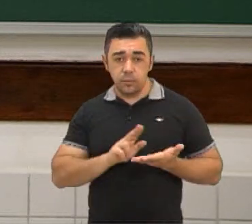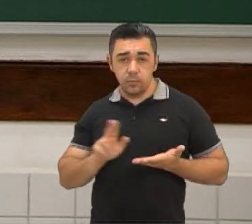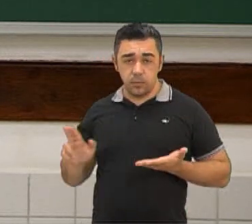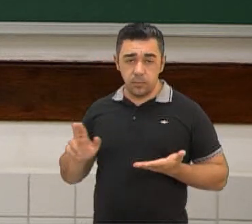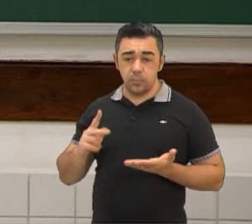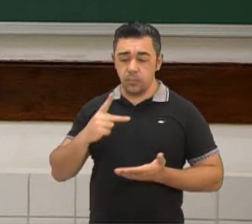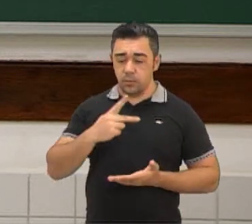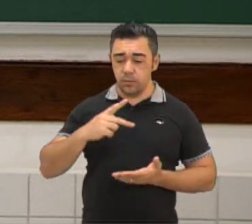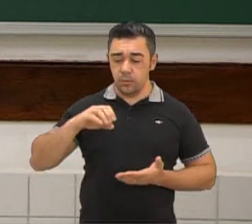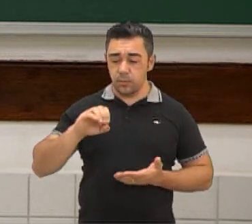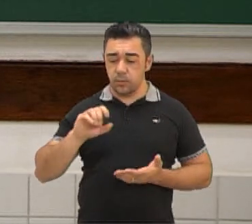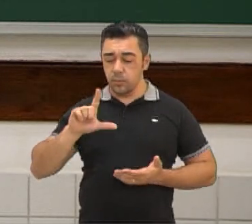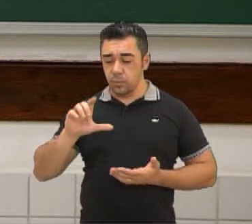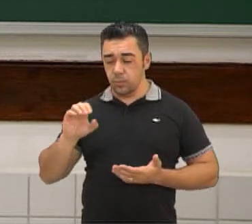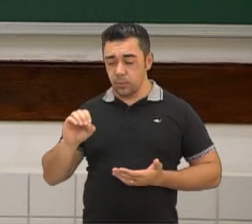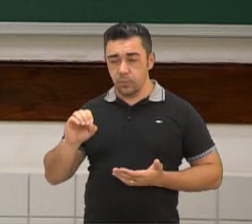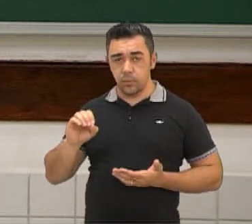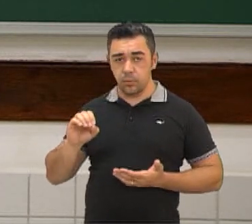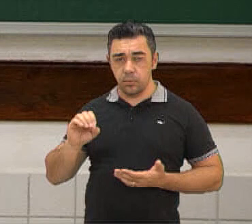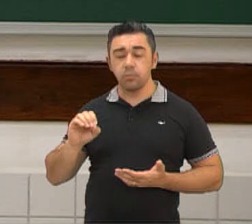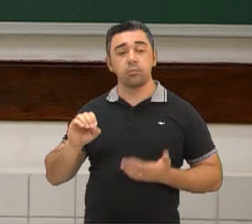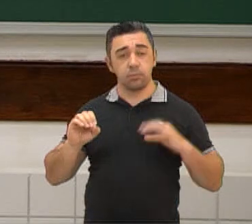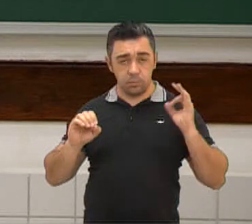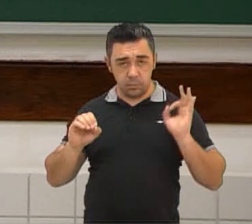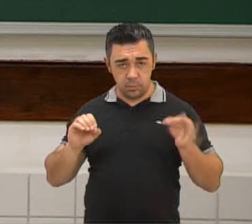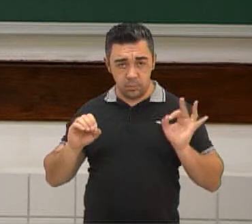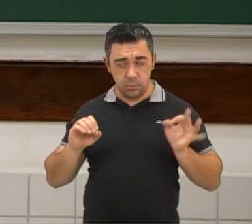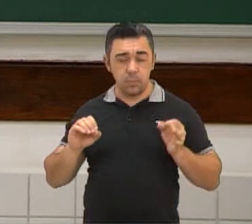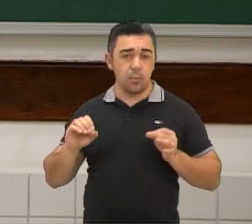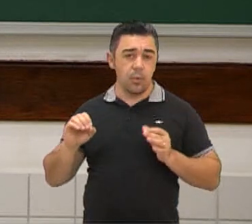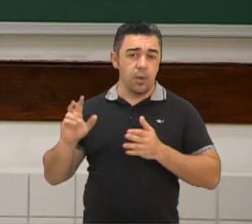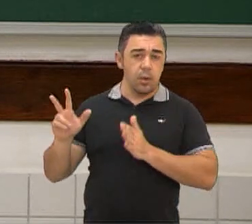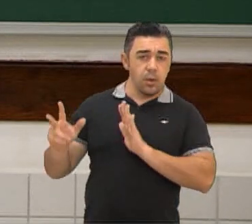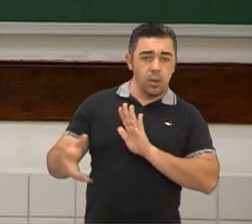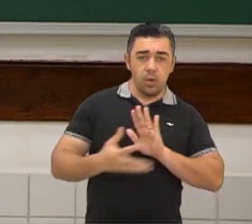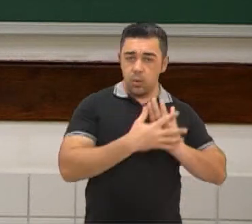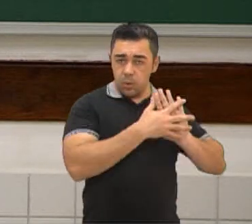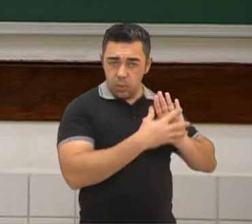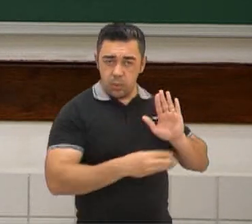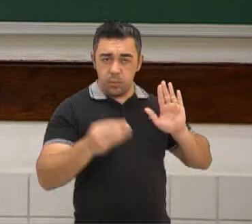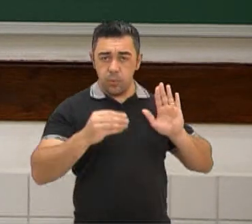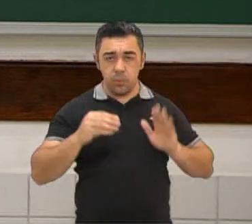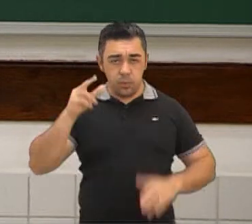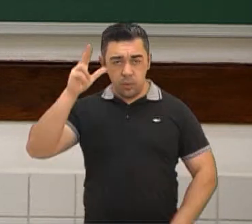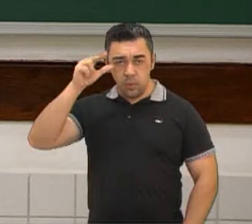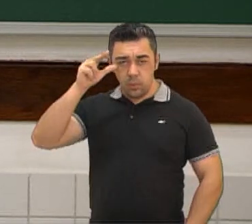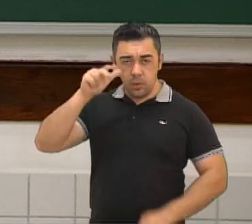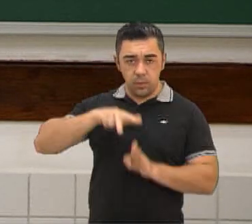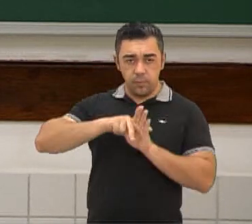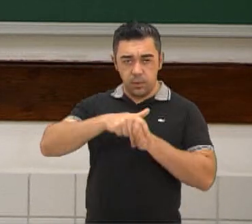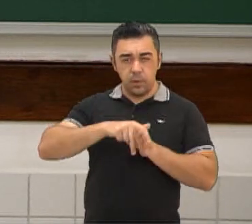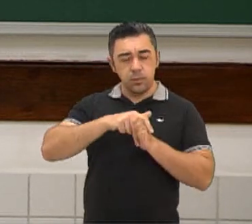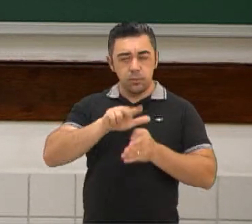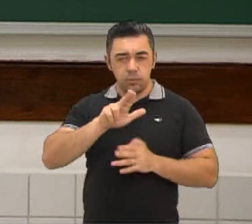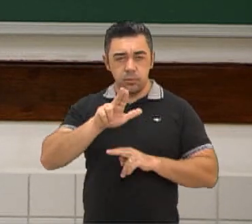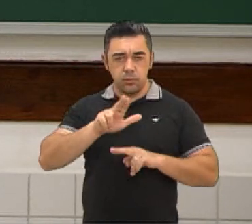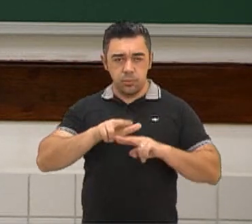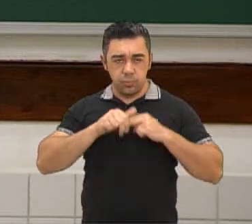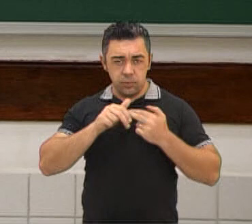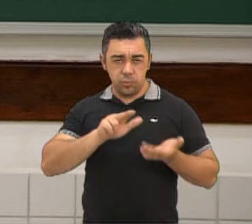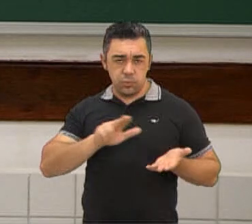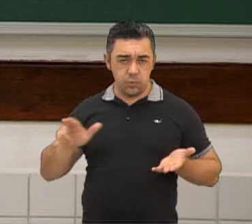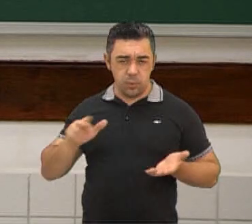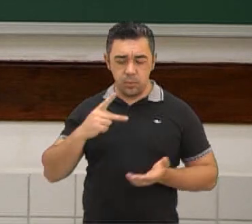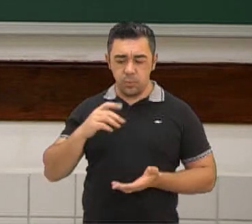nome polo acabou sendo trazido também para essa atividade na piscina. Então, por isso que ele é chamado de